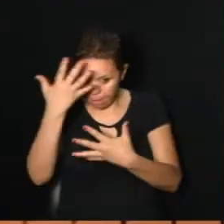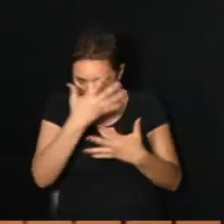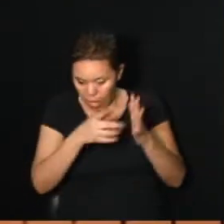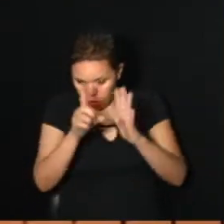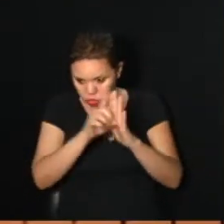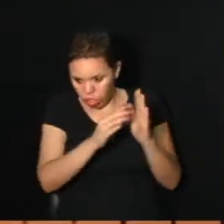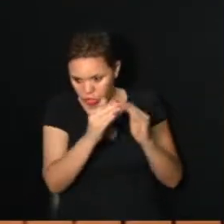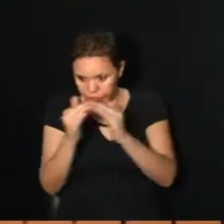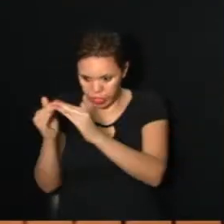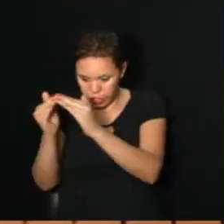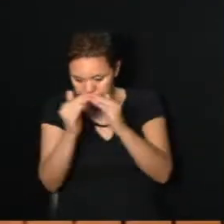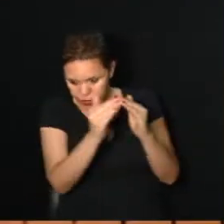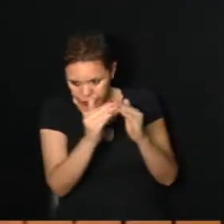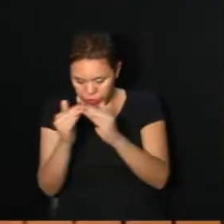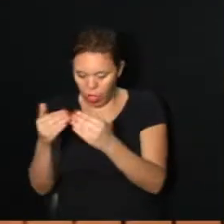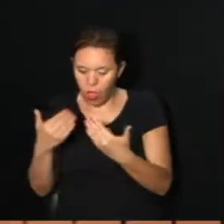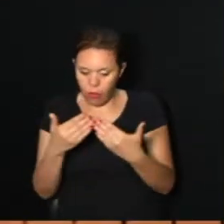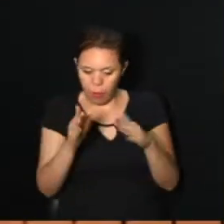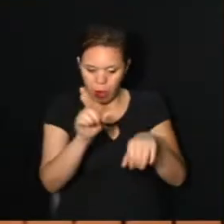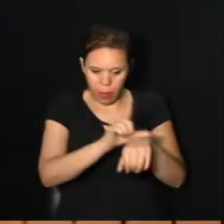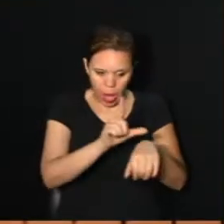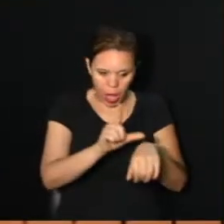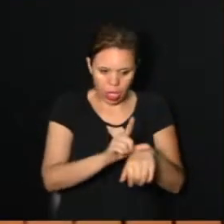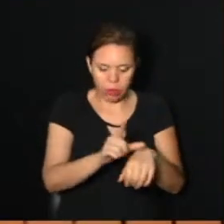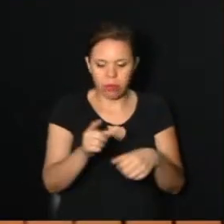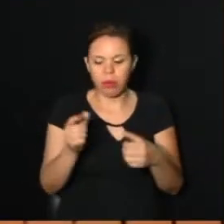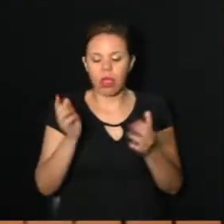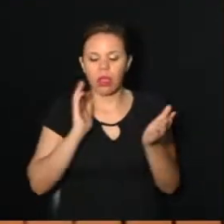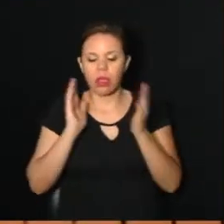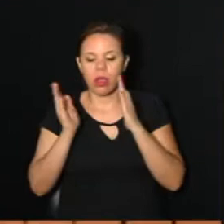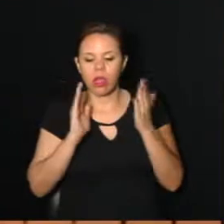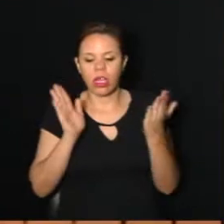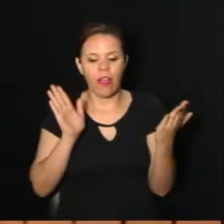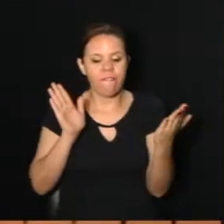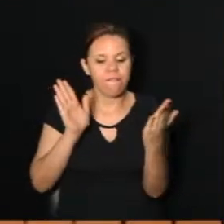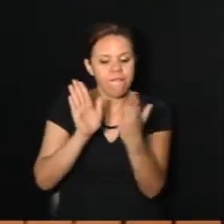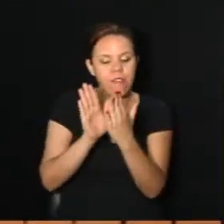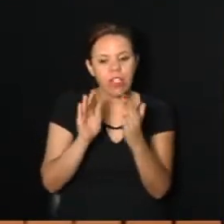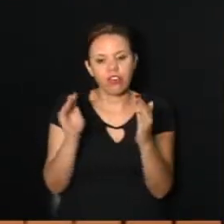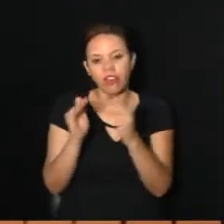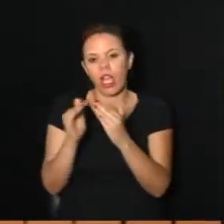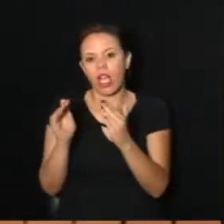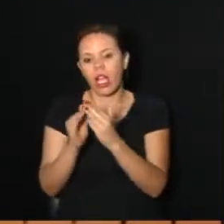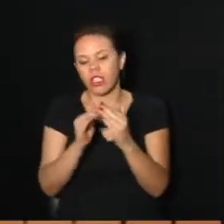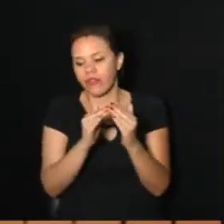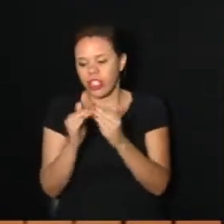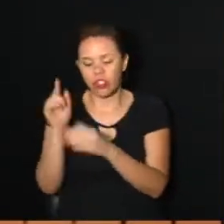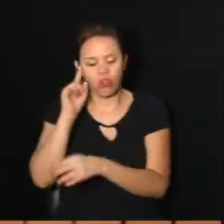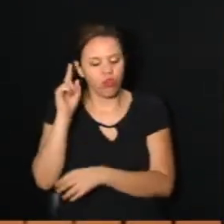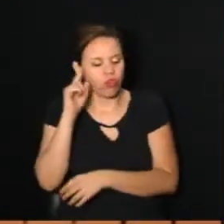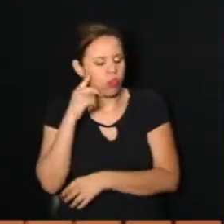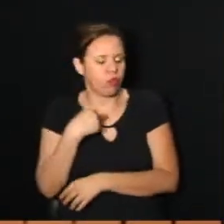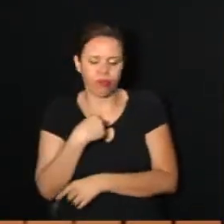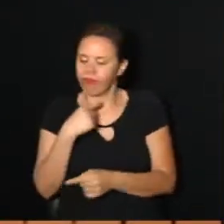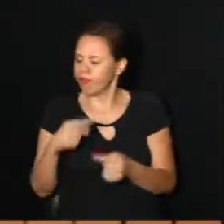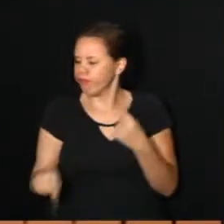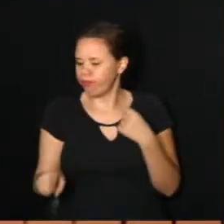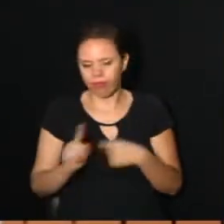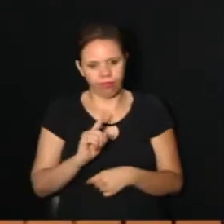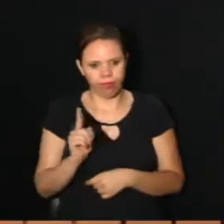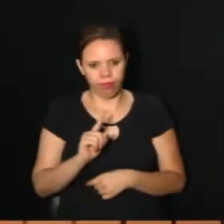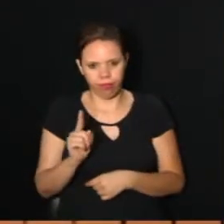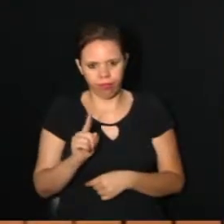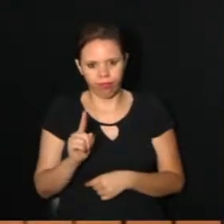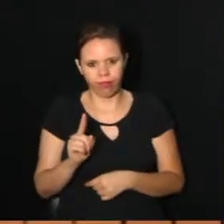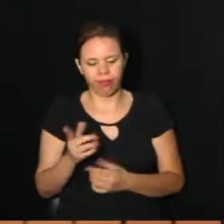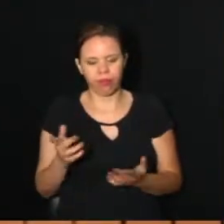certo? Então, eu vou abrir uma loja e vou deixar meu caminhão parado na frente do vizinho todo dia. E, sei lá... Caminhão de